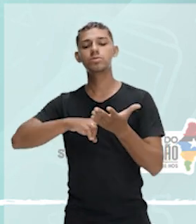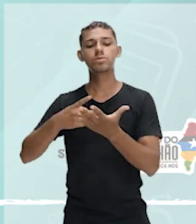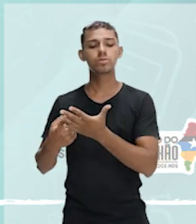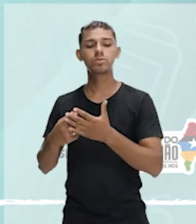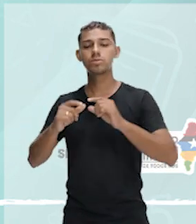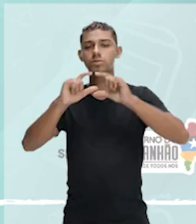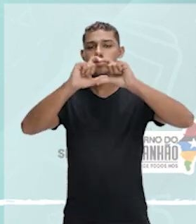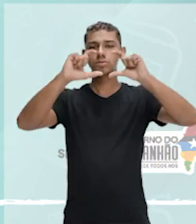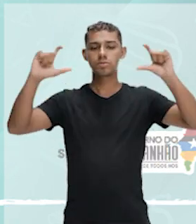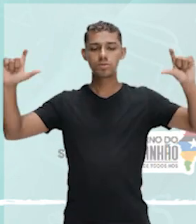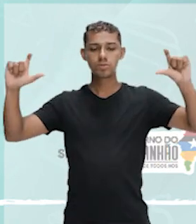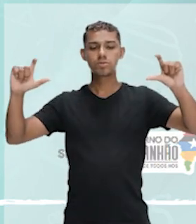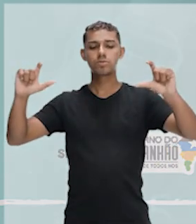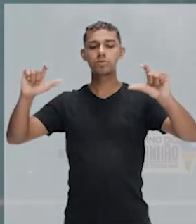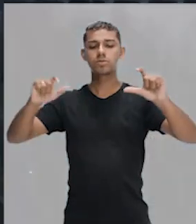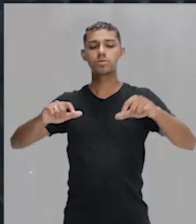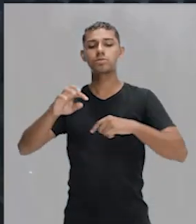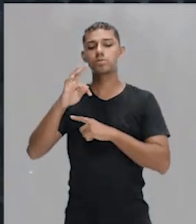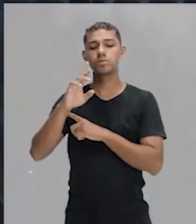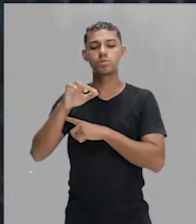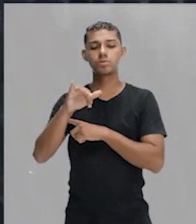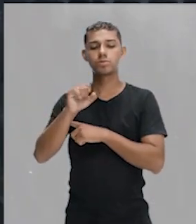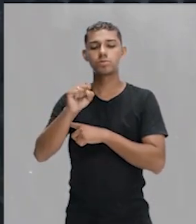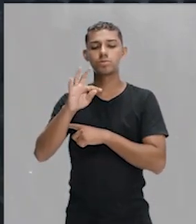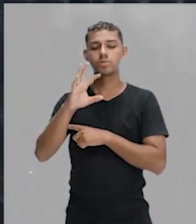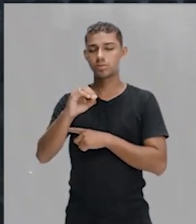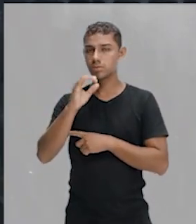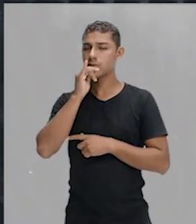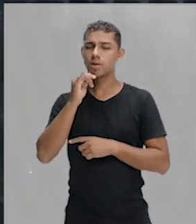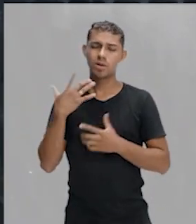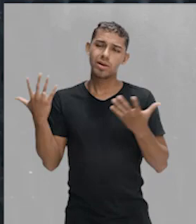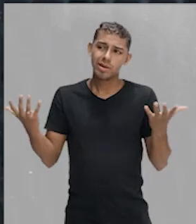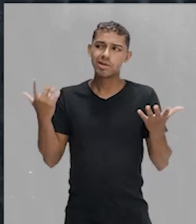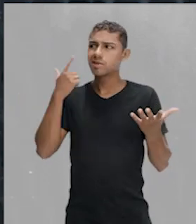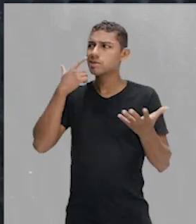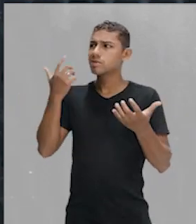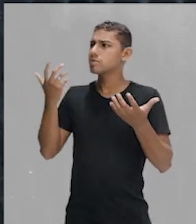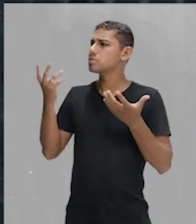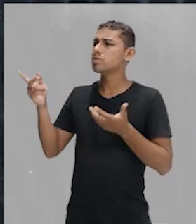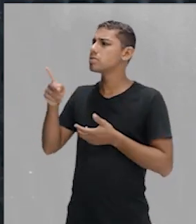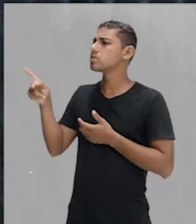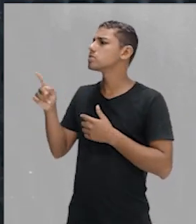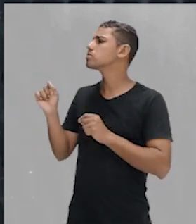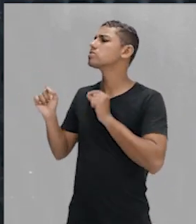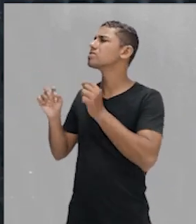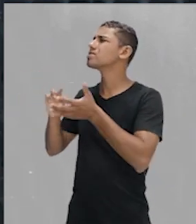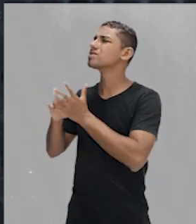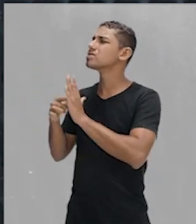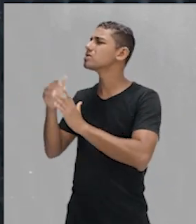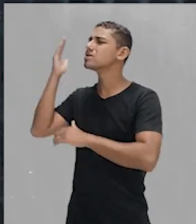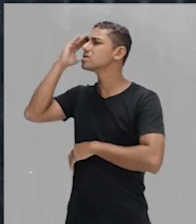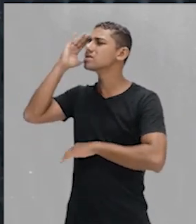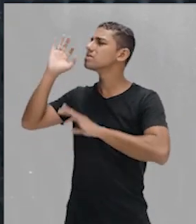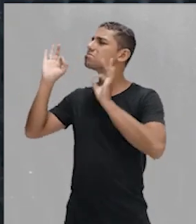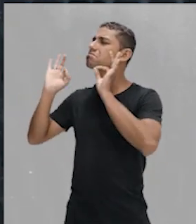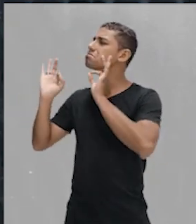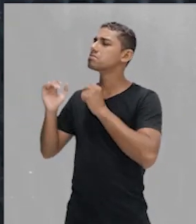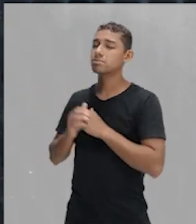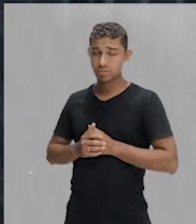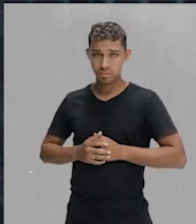trânsito? Gente, honestamente, é uma questão de você